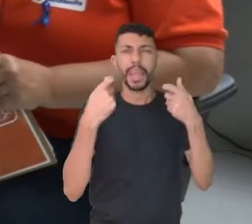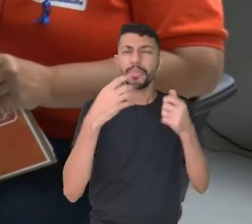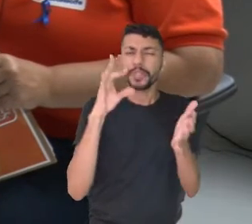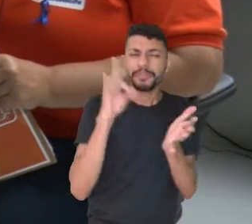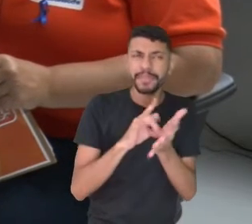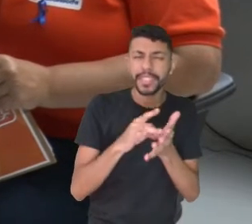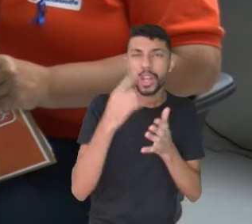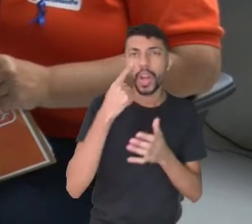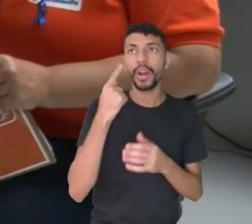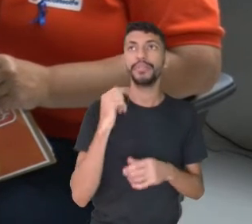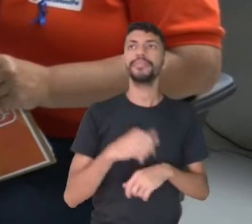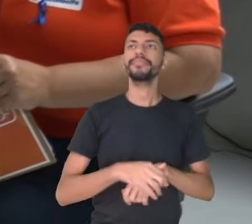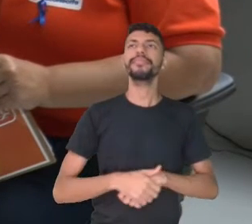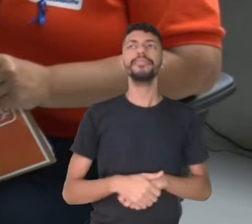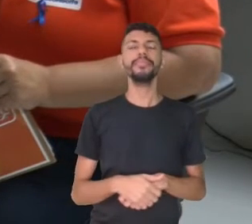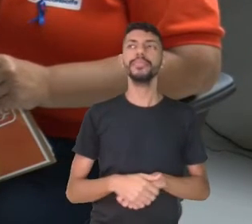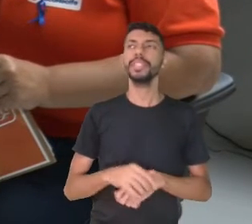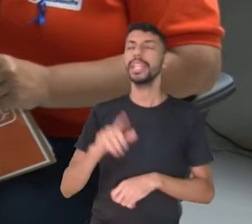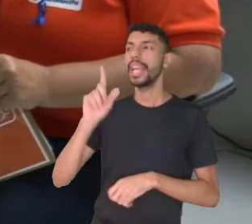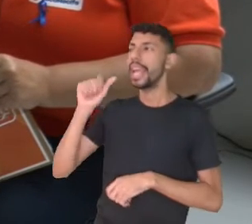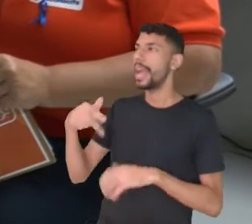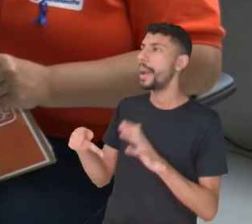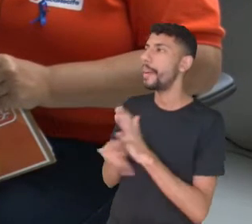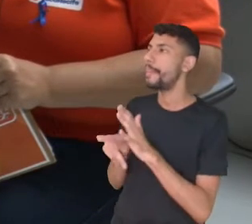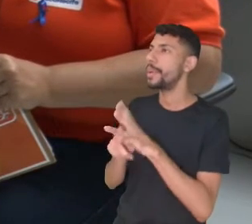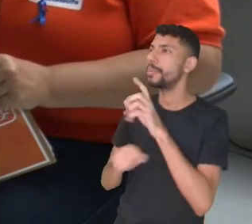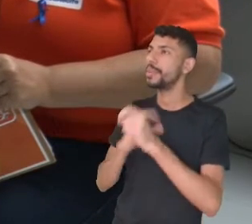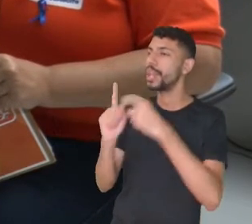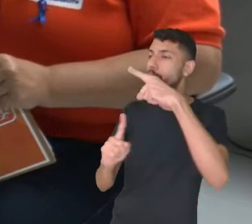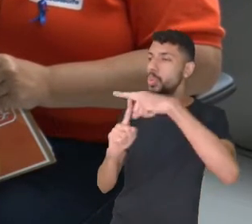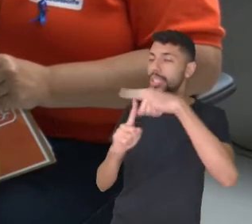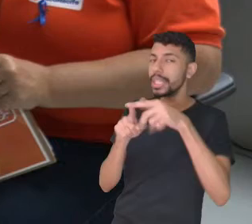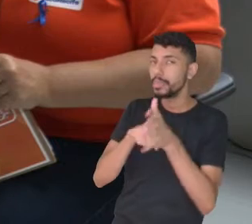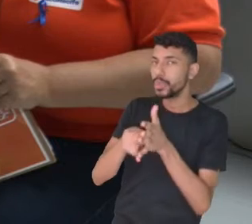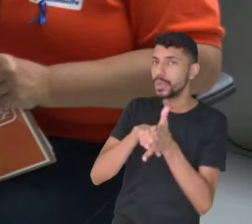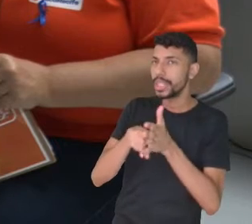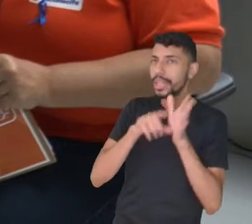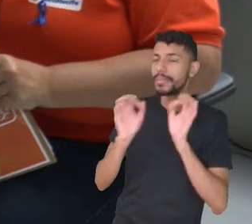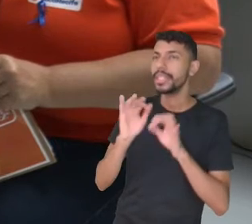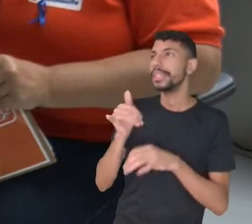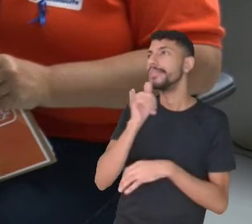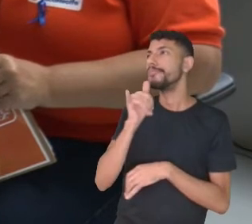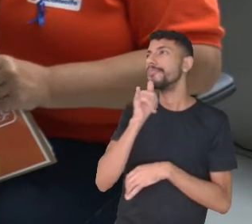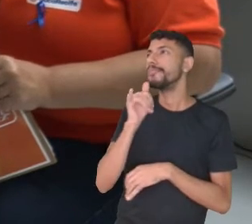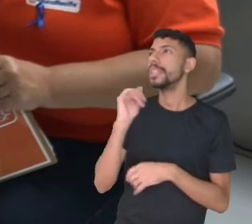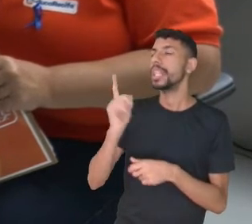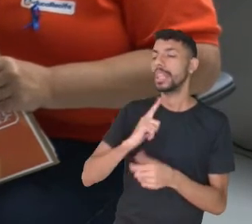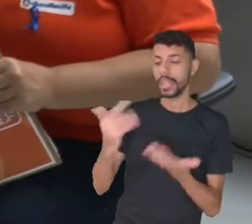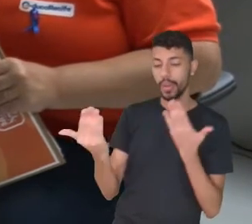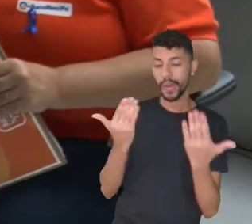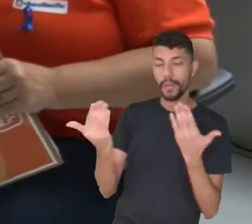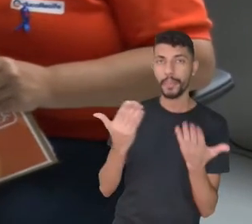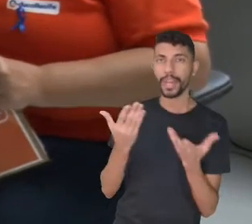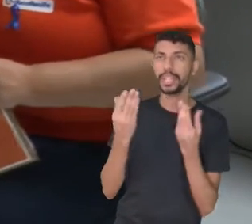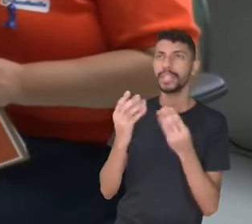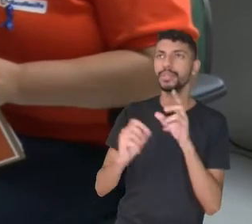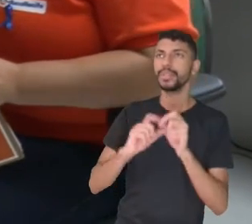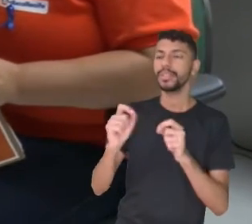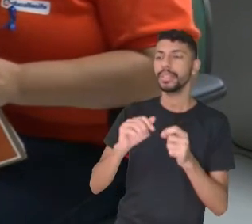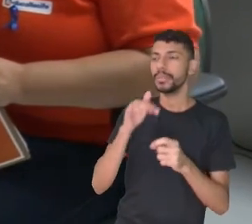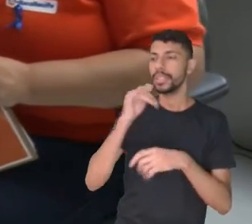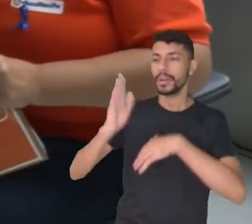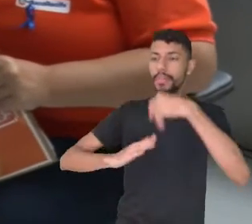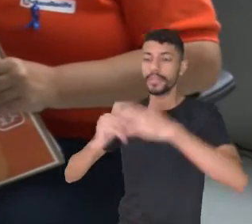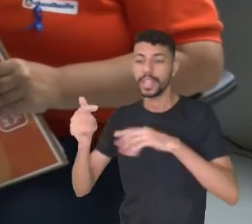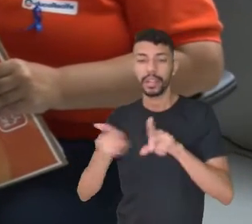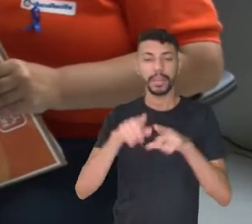a gente fala da precisão e do tempo, eu estou me referindo ao tempo do exame. Tá? Então, há uma comparação muito salutar entre o profissional e o